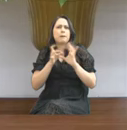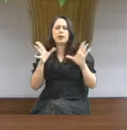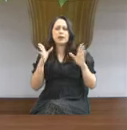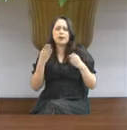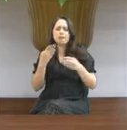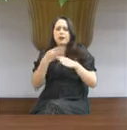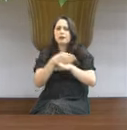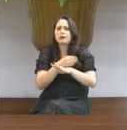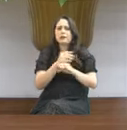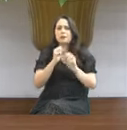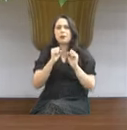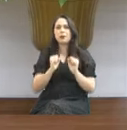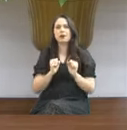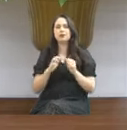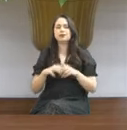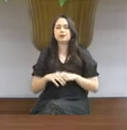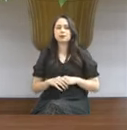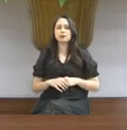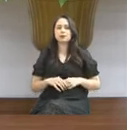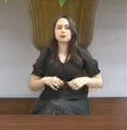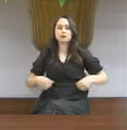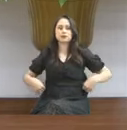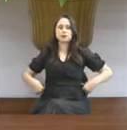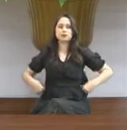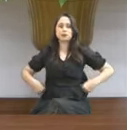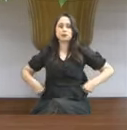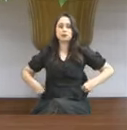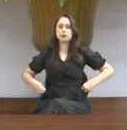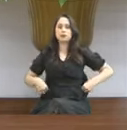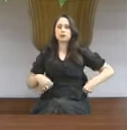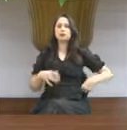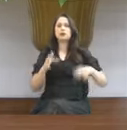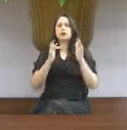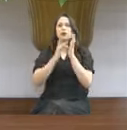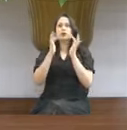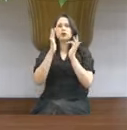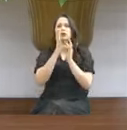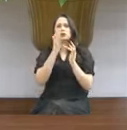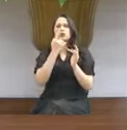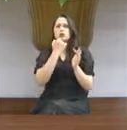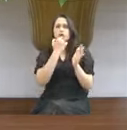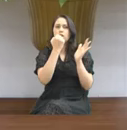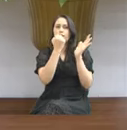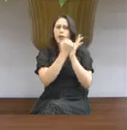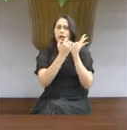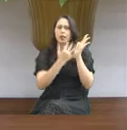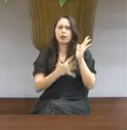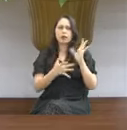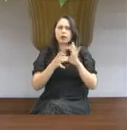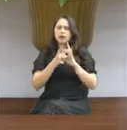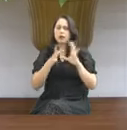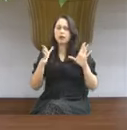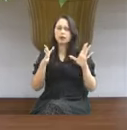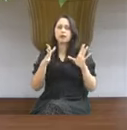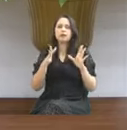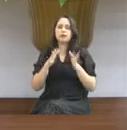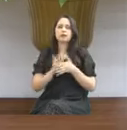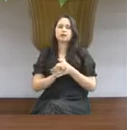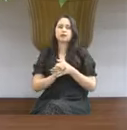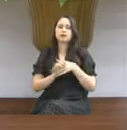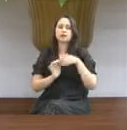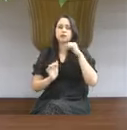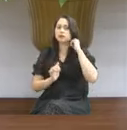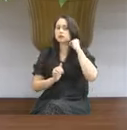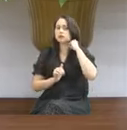podem entrar. Aleluia! O sangue de Jesus te dá esse direito. E quero dizer mais para você dar um glória a Deus